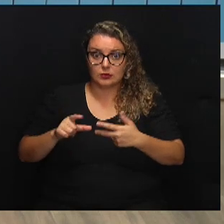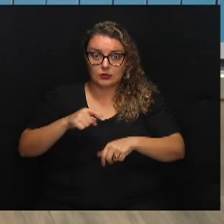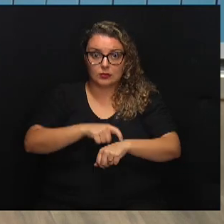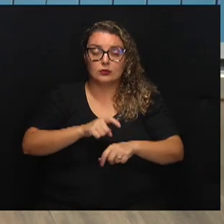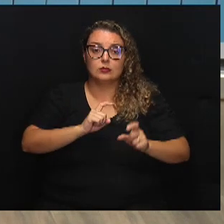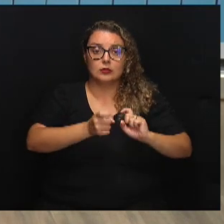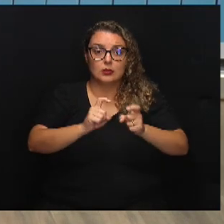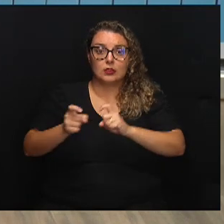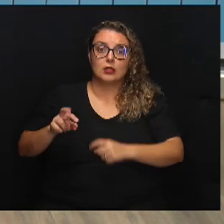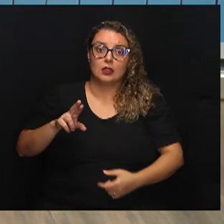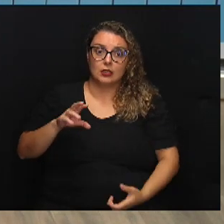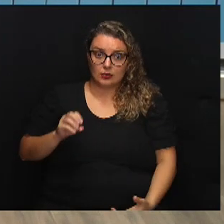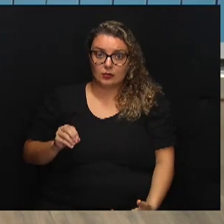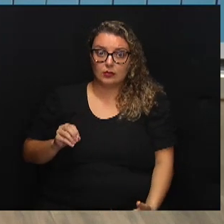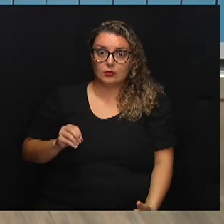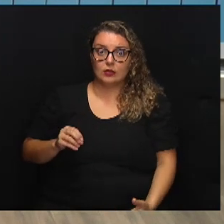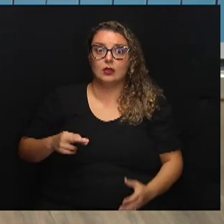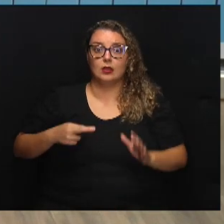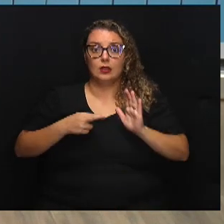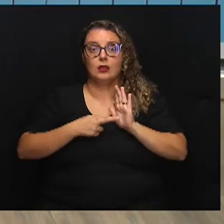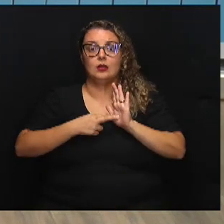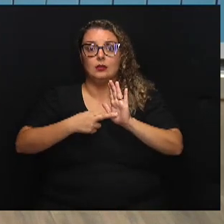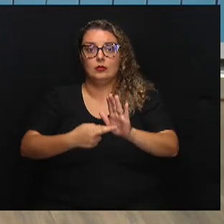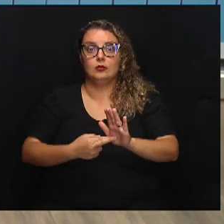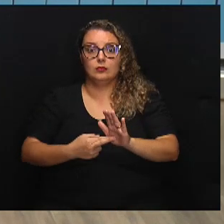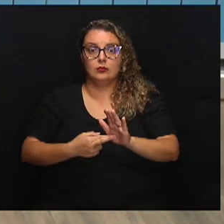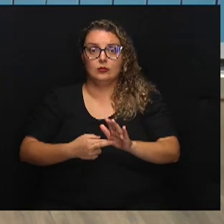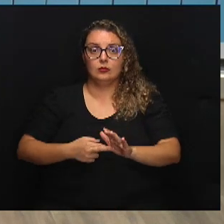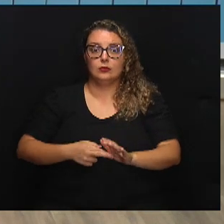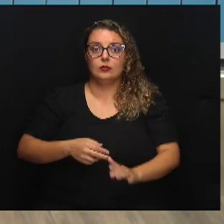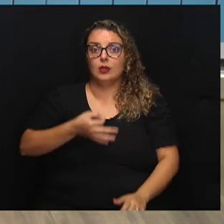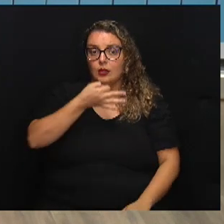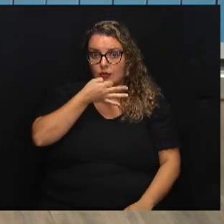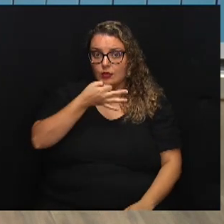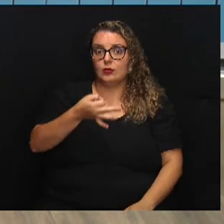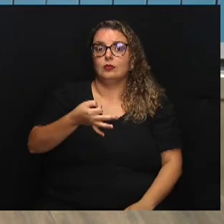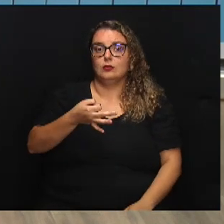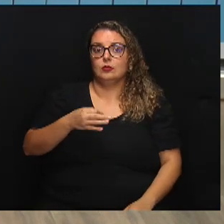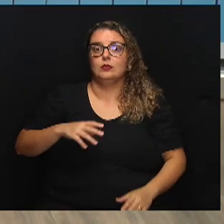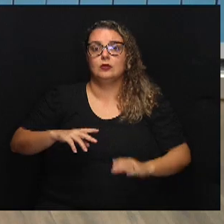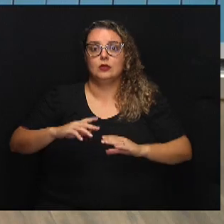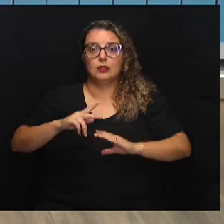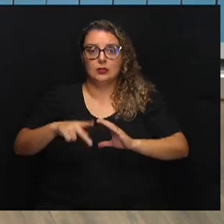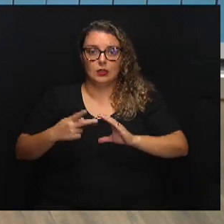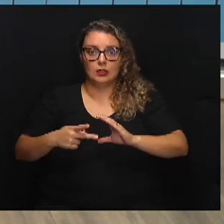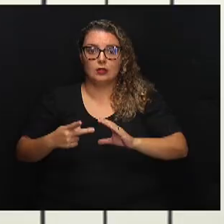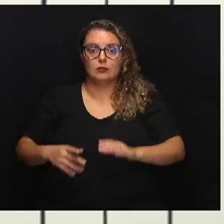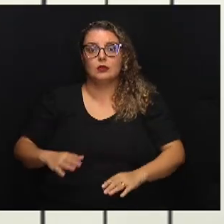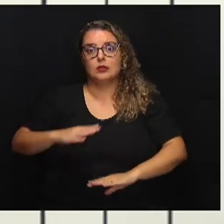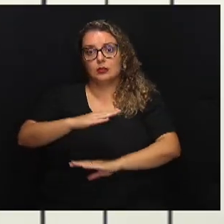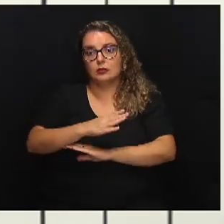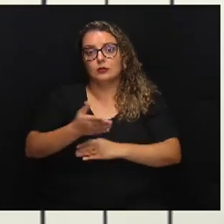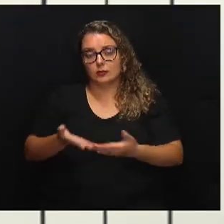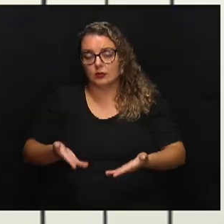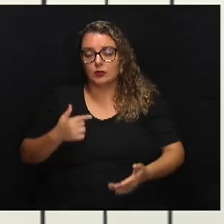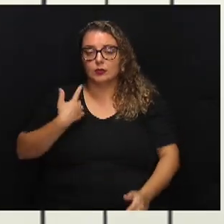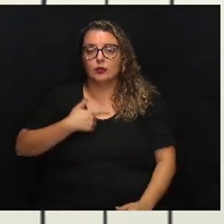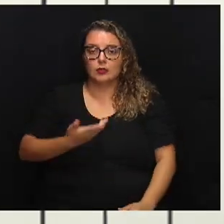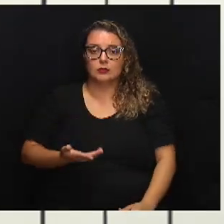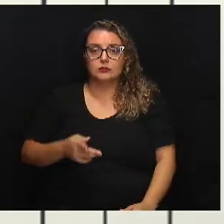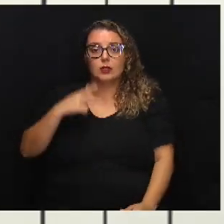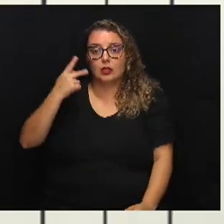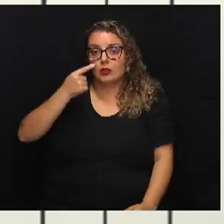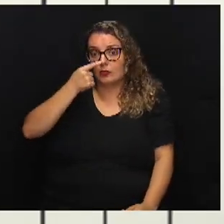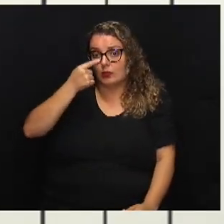reuniões ordinárias, representam a opinião da Câmara Municipal de Campinas. E a vereadora